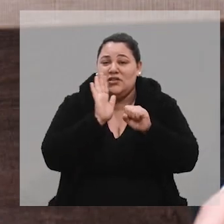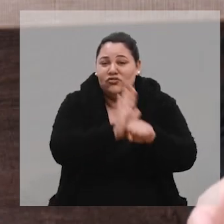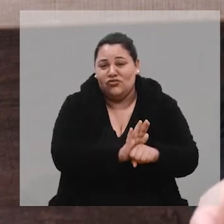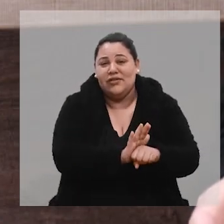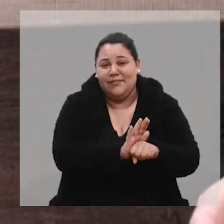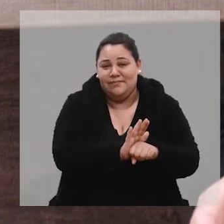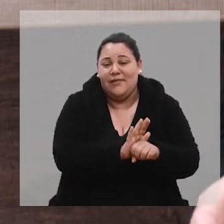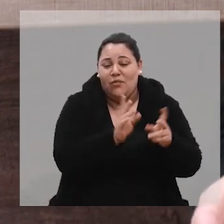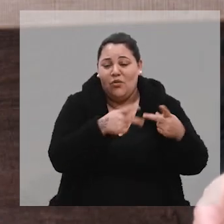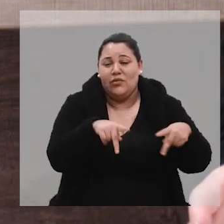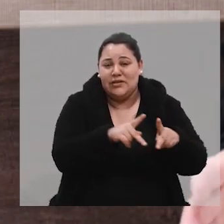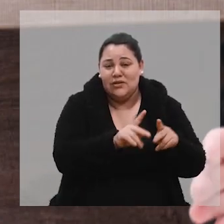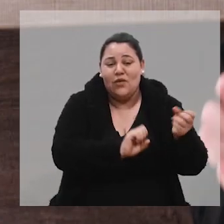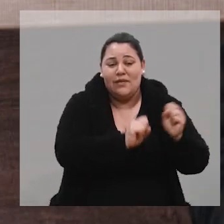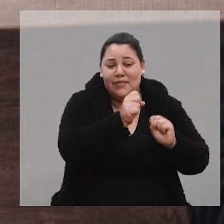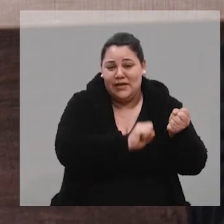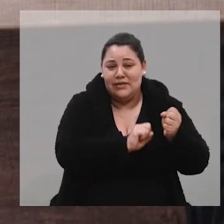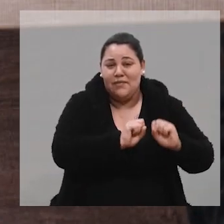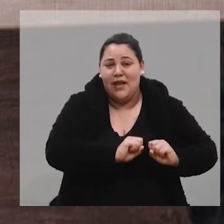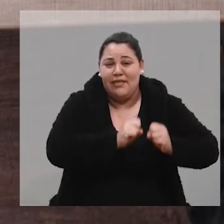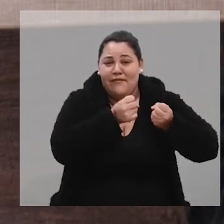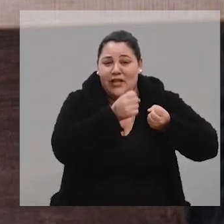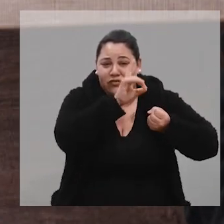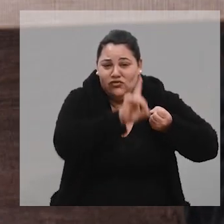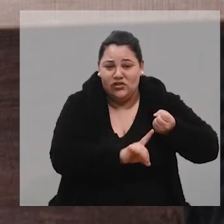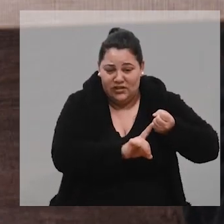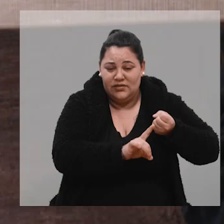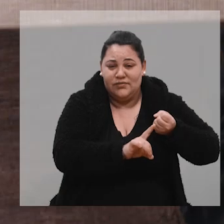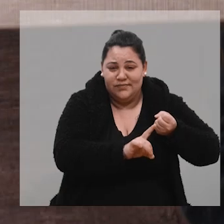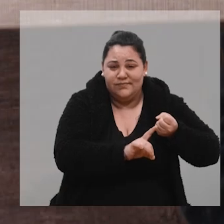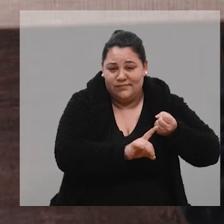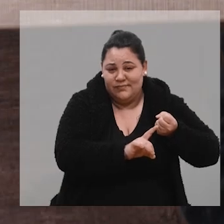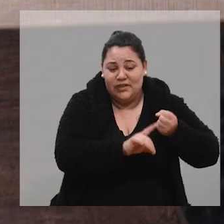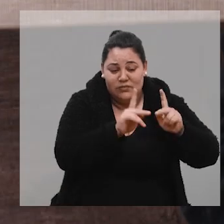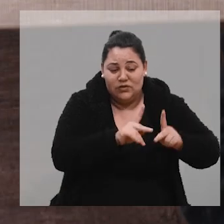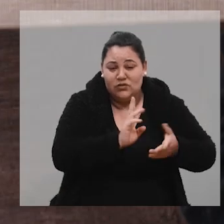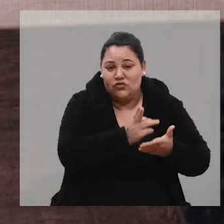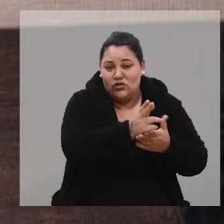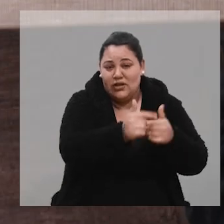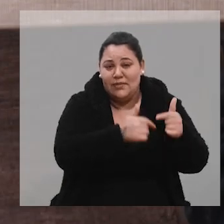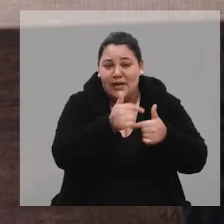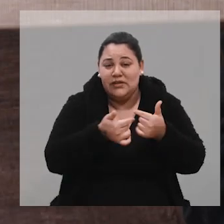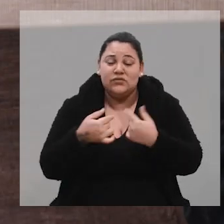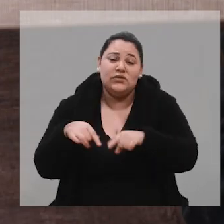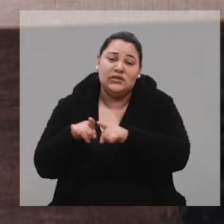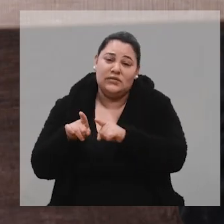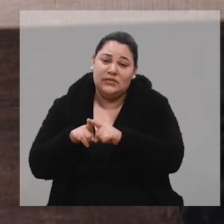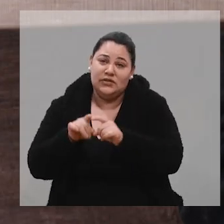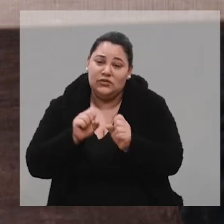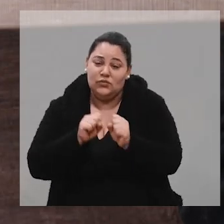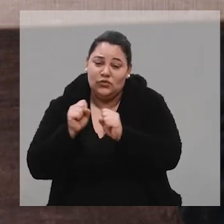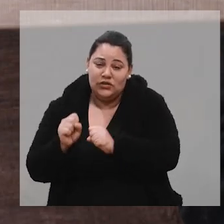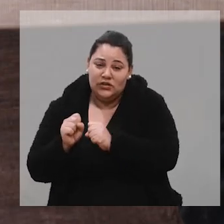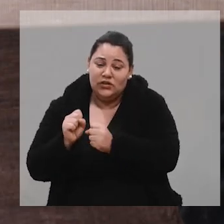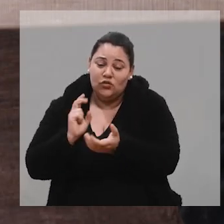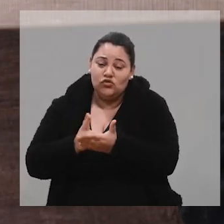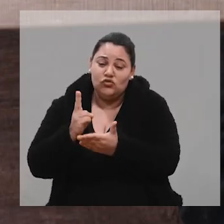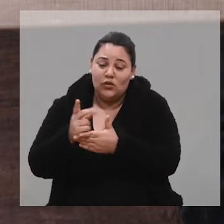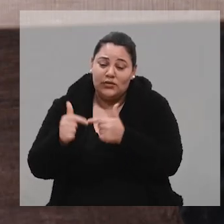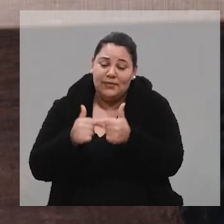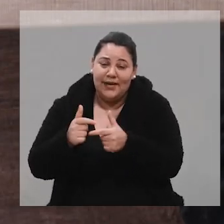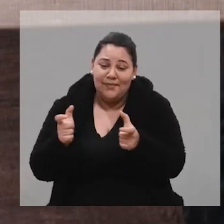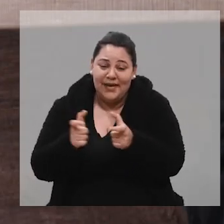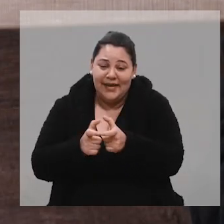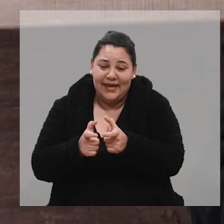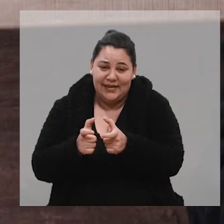para o lado empresarial, para defender o direito do emprego, mas também de poder condicionar as micros e